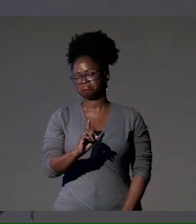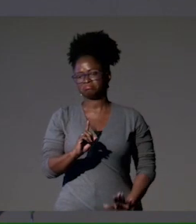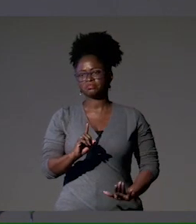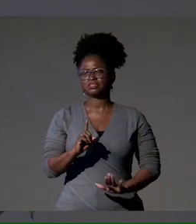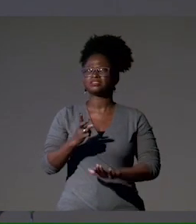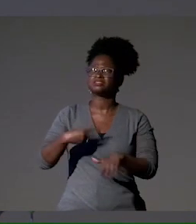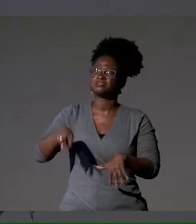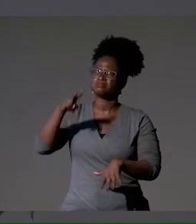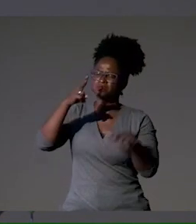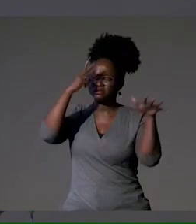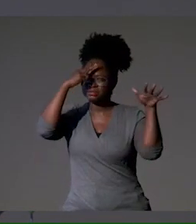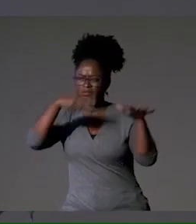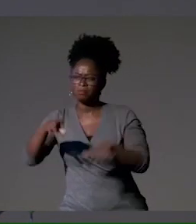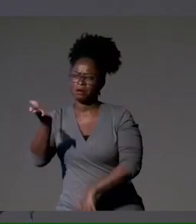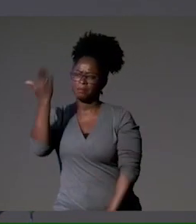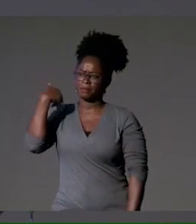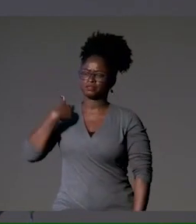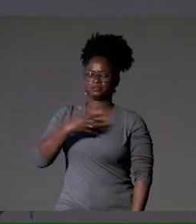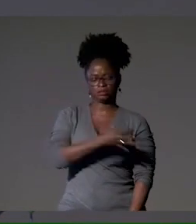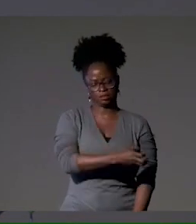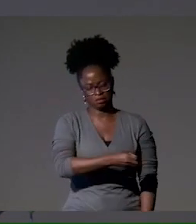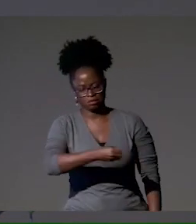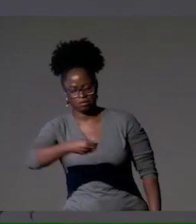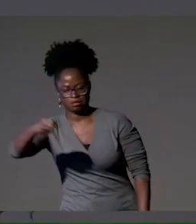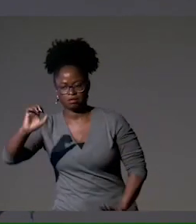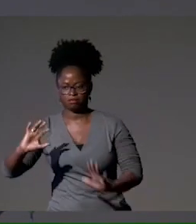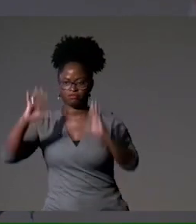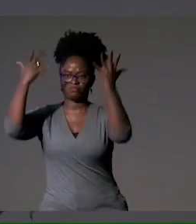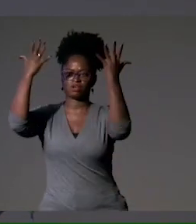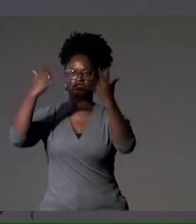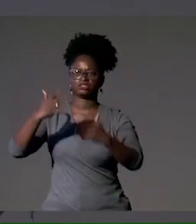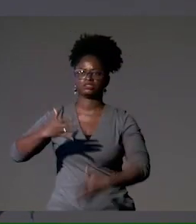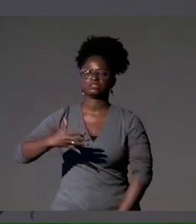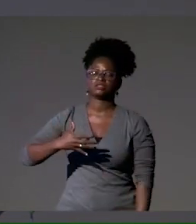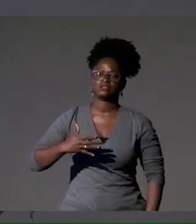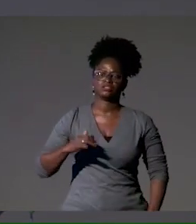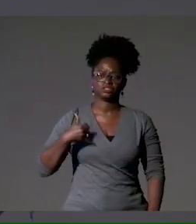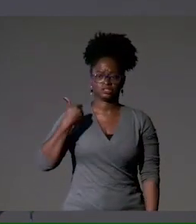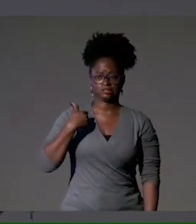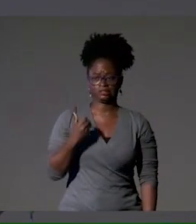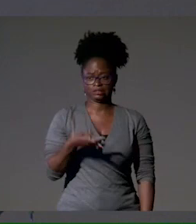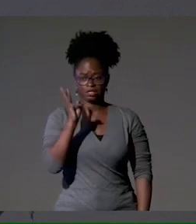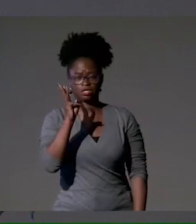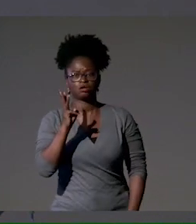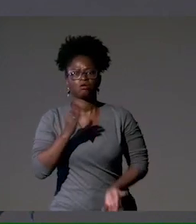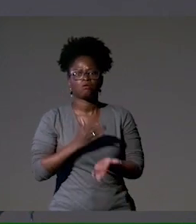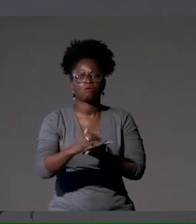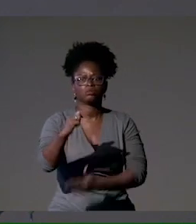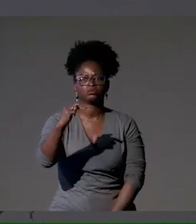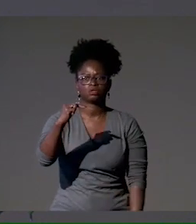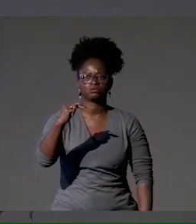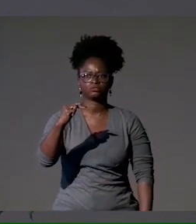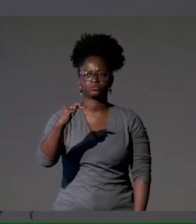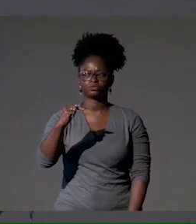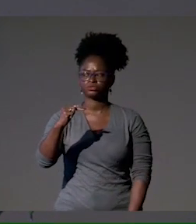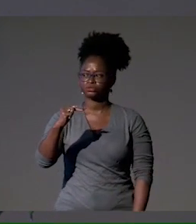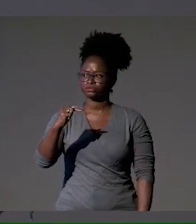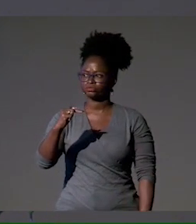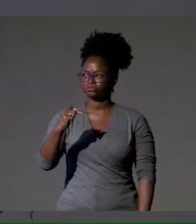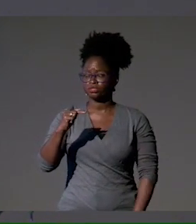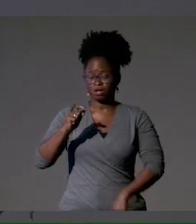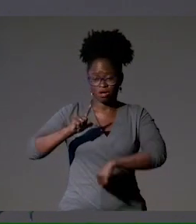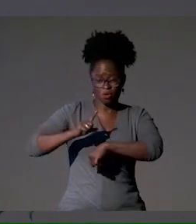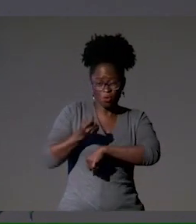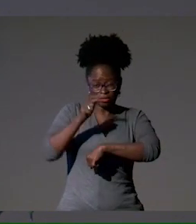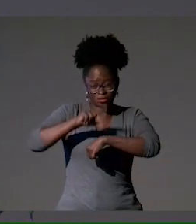Na semana passada, eu levei minha filha para o aniversário de uma coleguinha dela, de 3 anos, que começou às 7 horas da noite, quase a hora que meus filhos vão dormir.